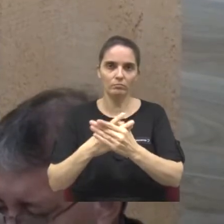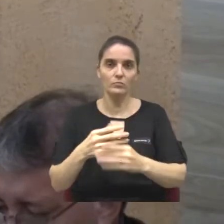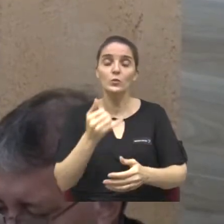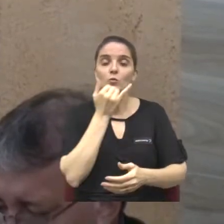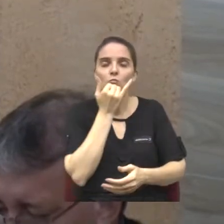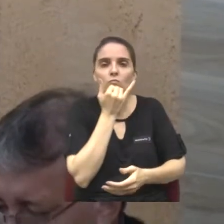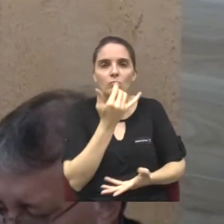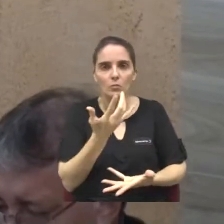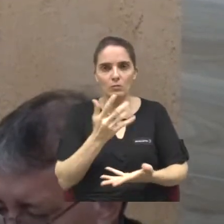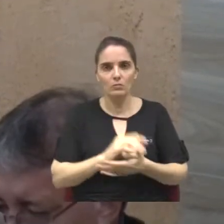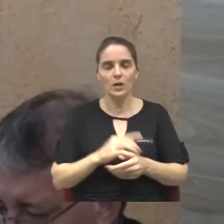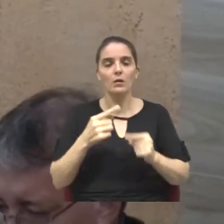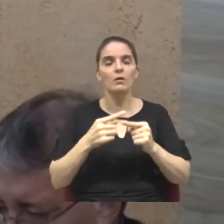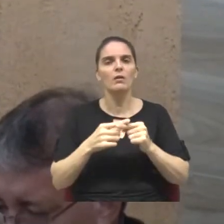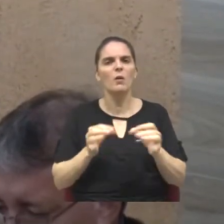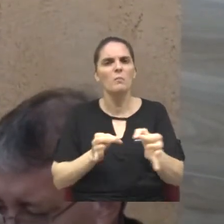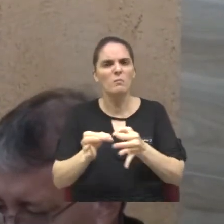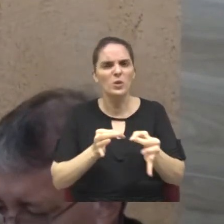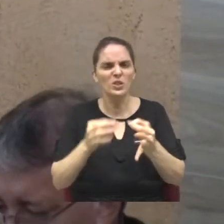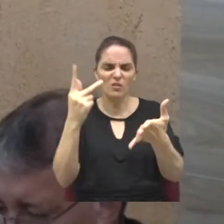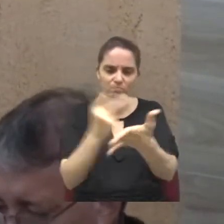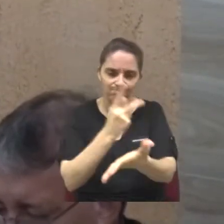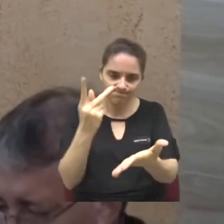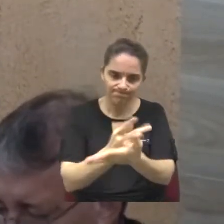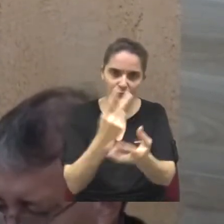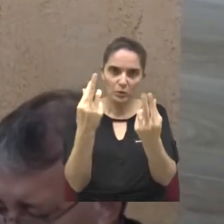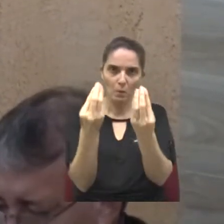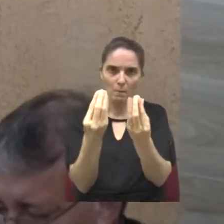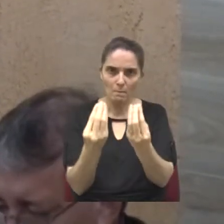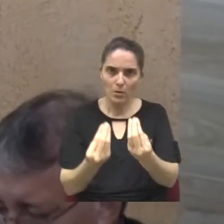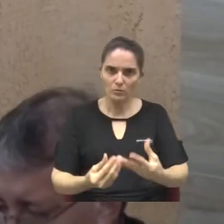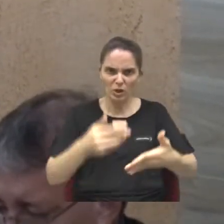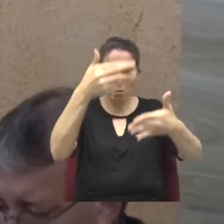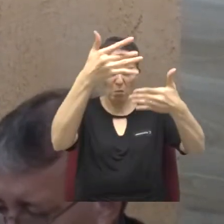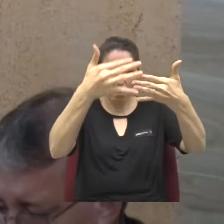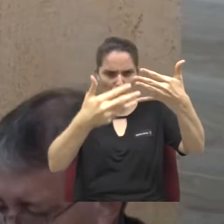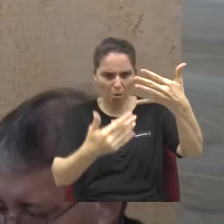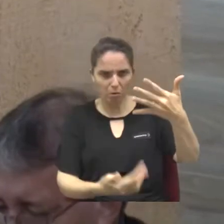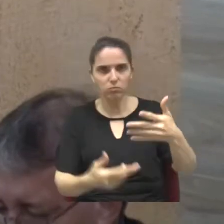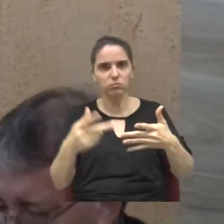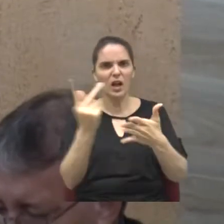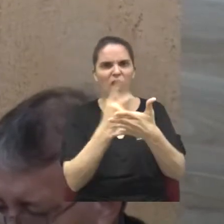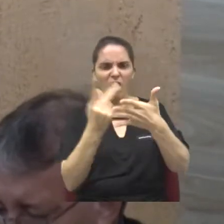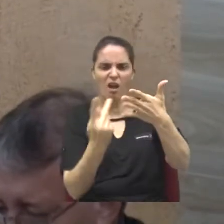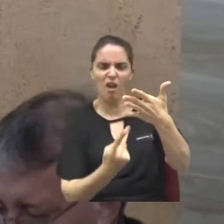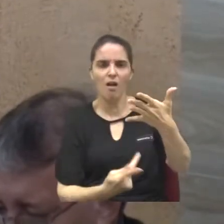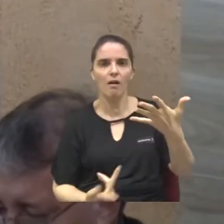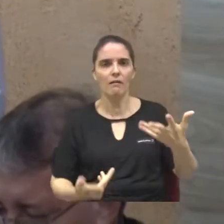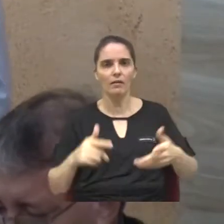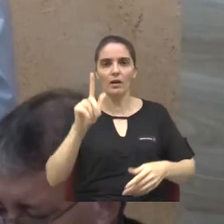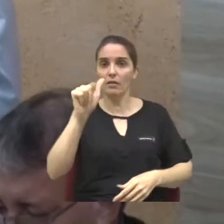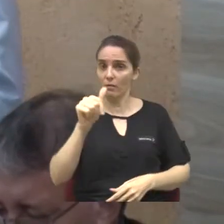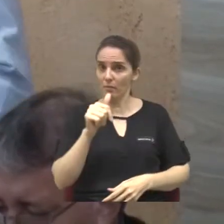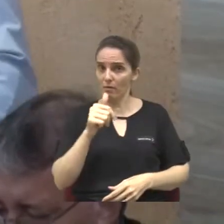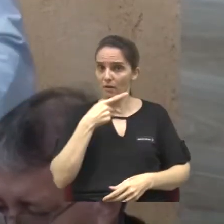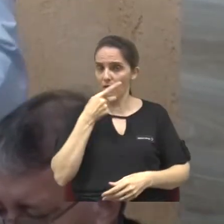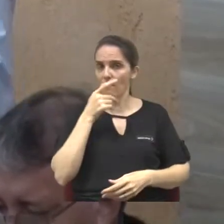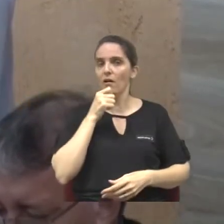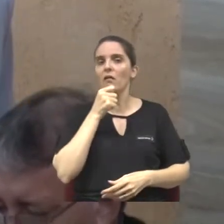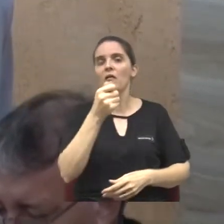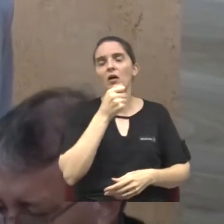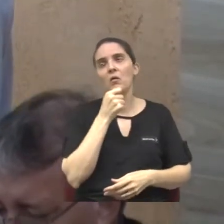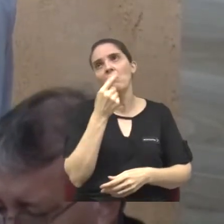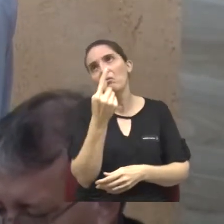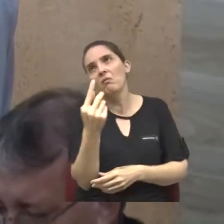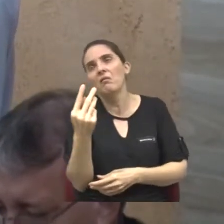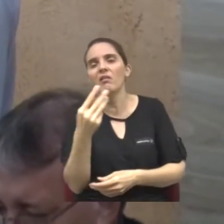Desculpa de ter mandado um projeto com tantos erros. E ainda ter falado na mídia que eram alguns